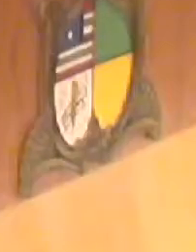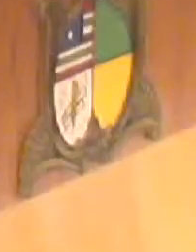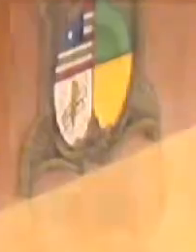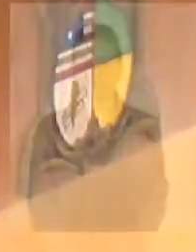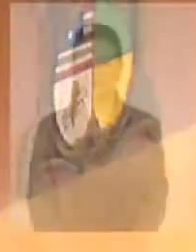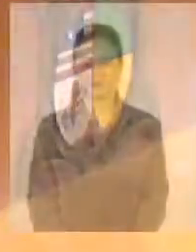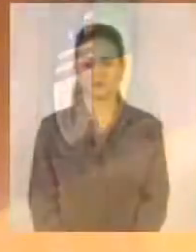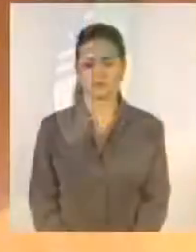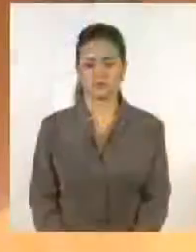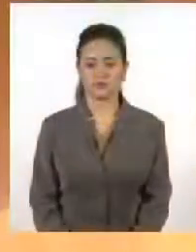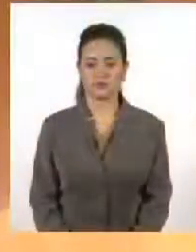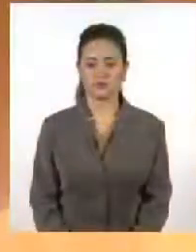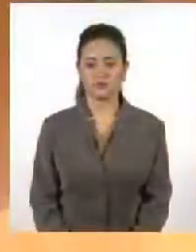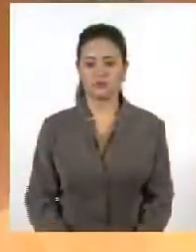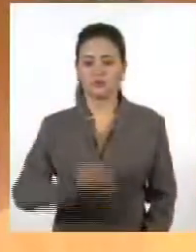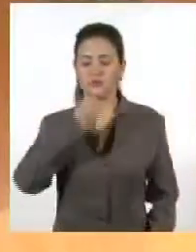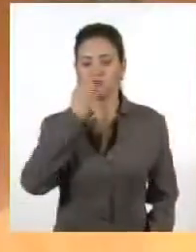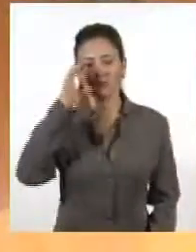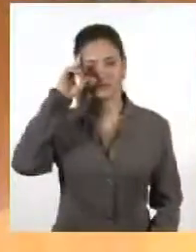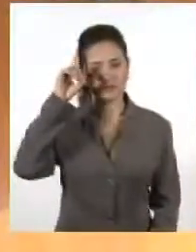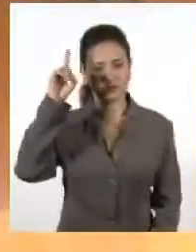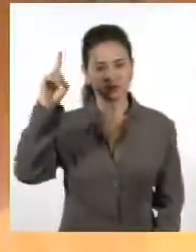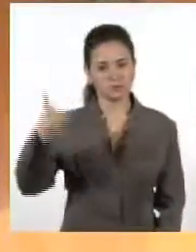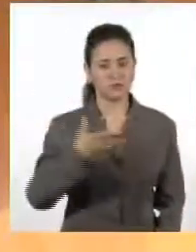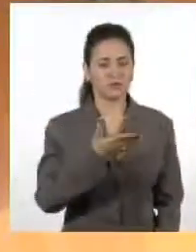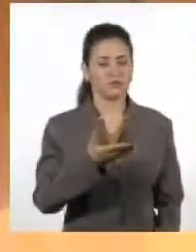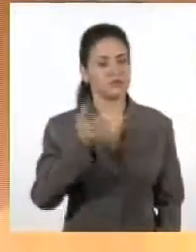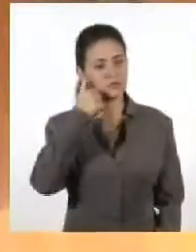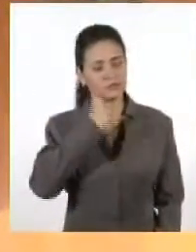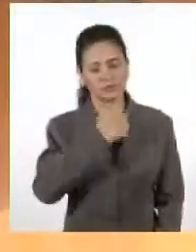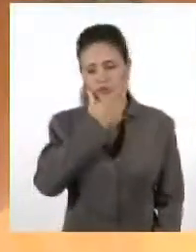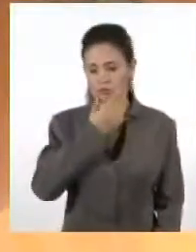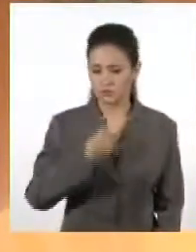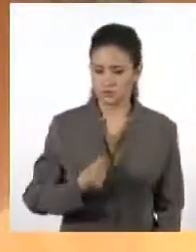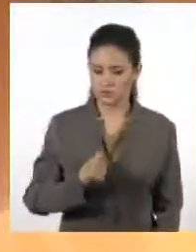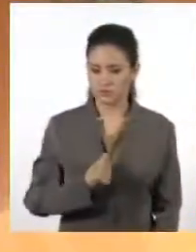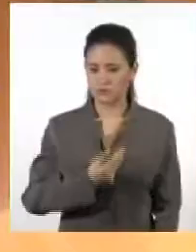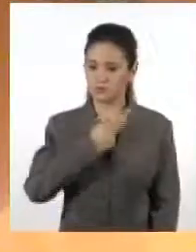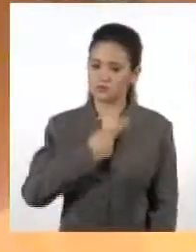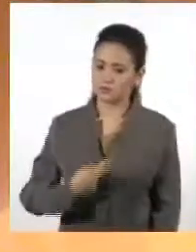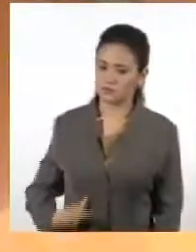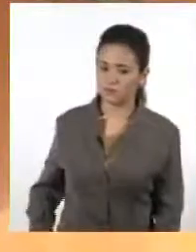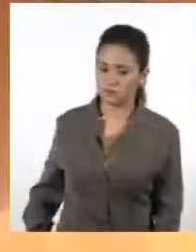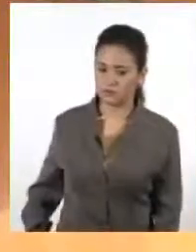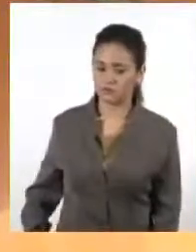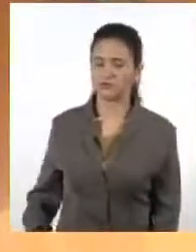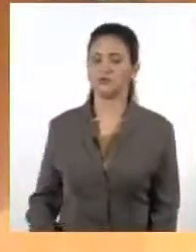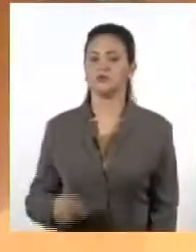bom-dia senhoras e senhores presidente deputado humberto coutinho